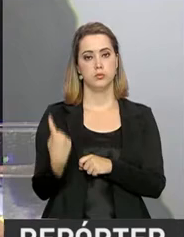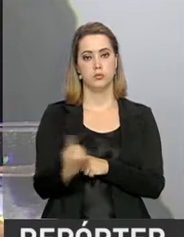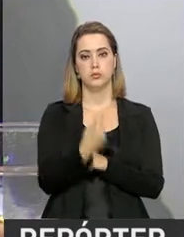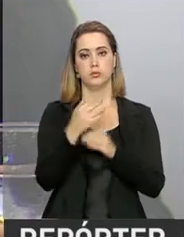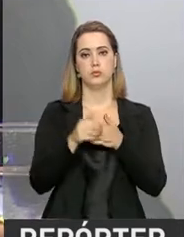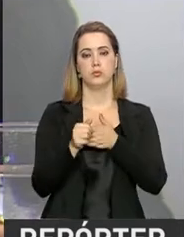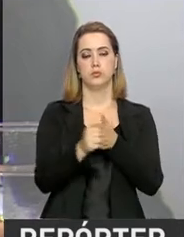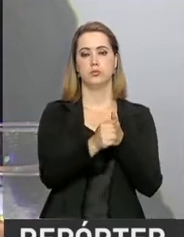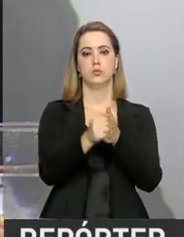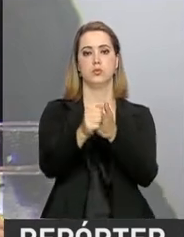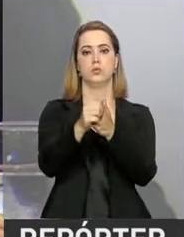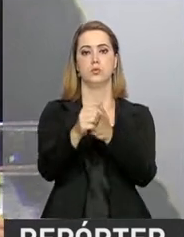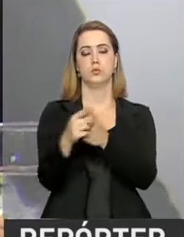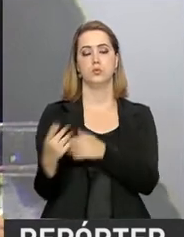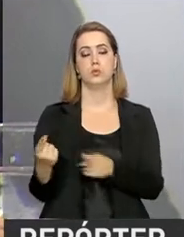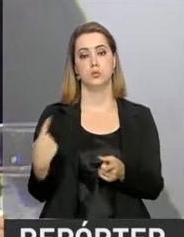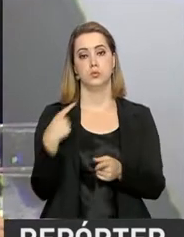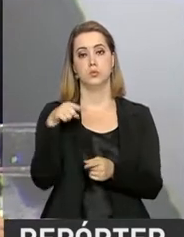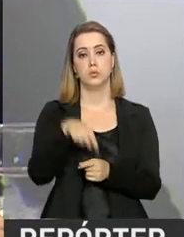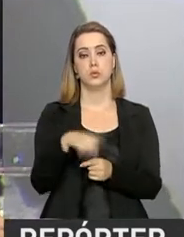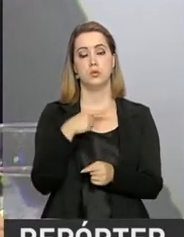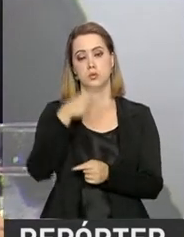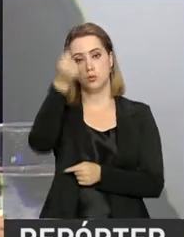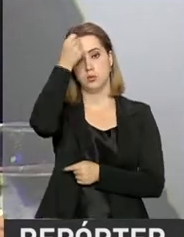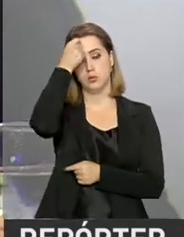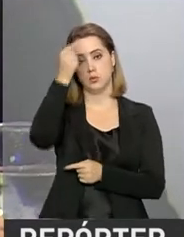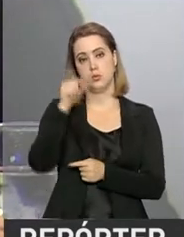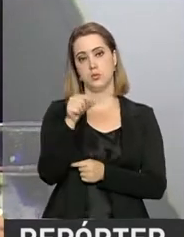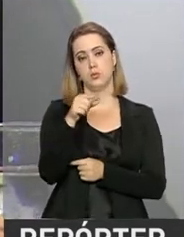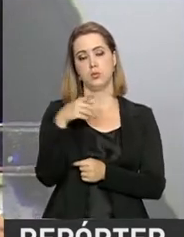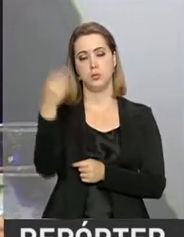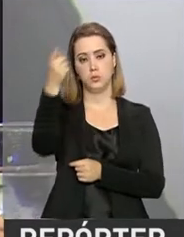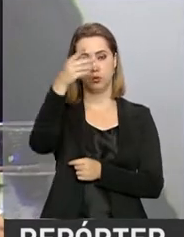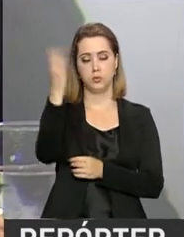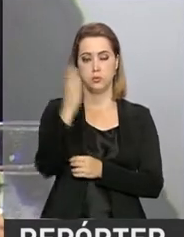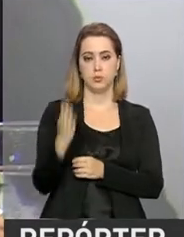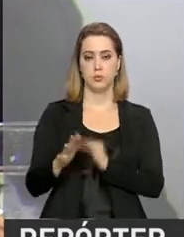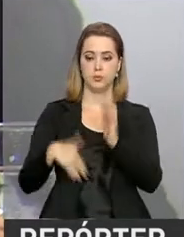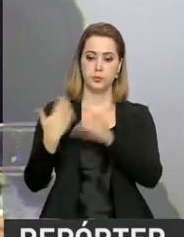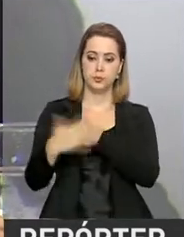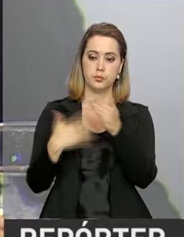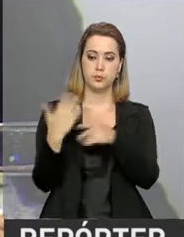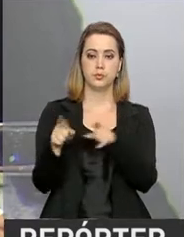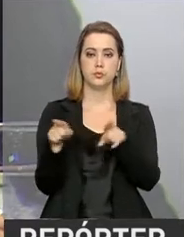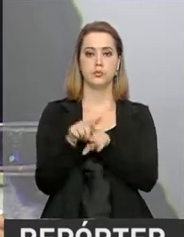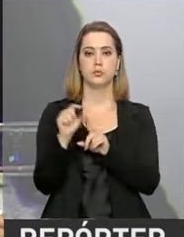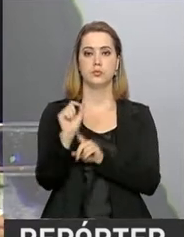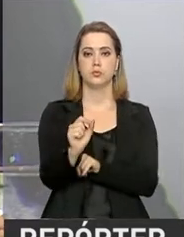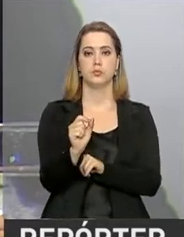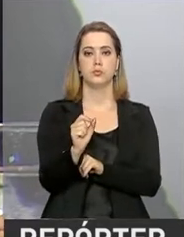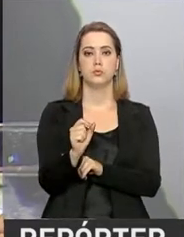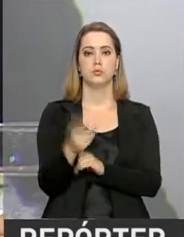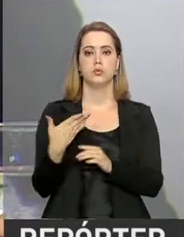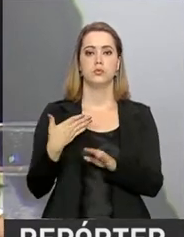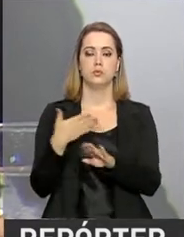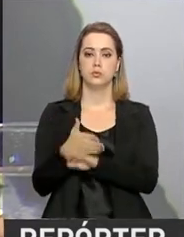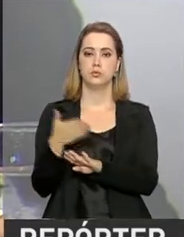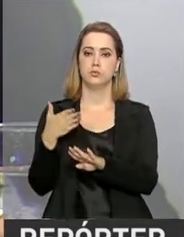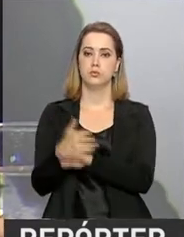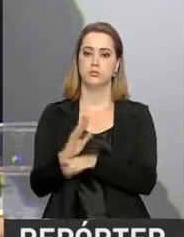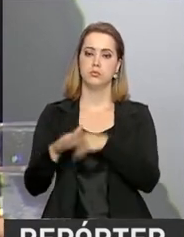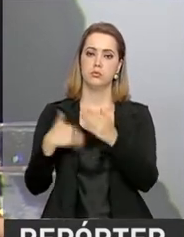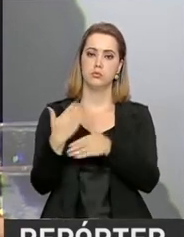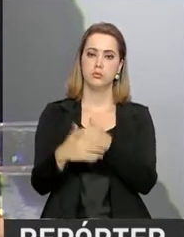destinos comuns este é o espírito com que o brasil progredisse e é o espírito com que ele participe com que